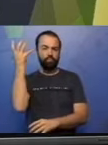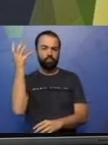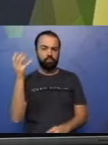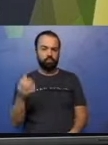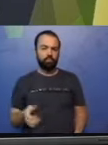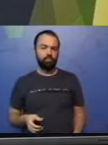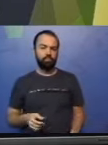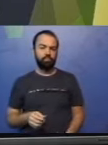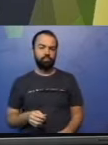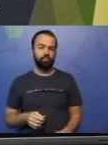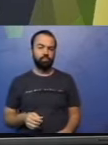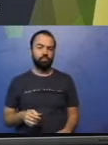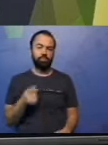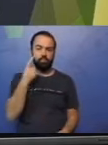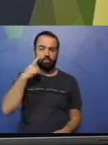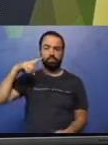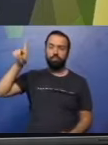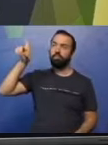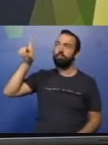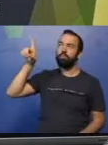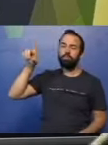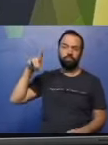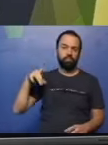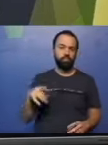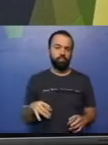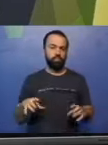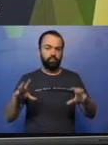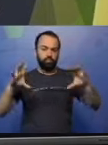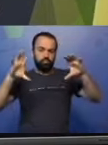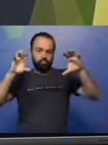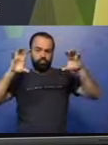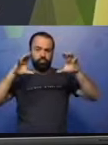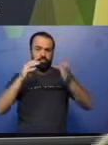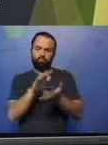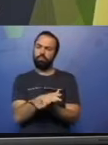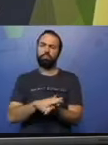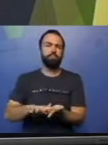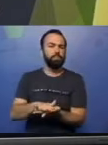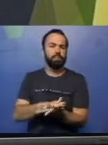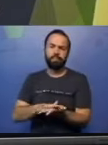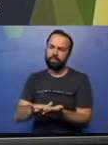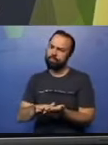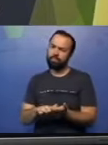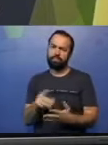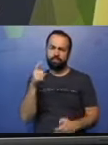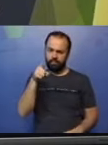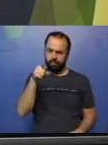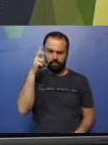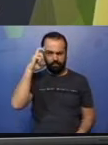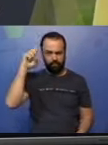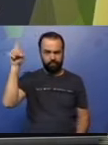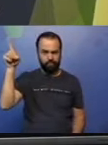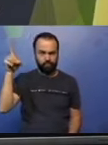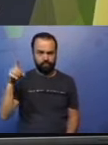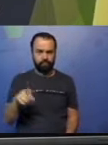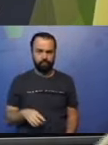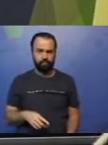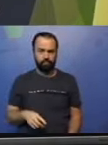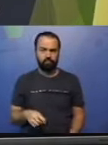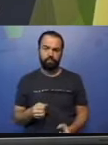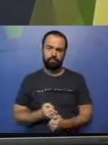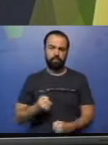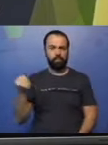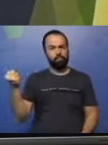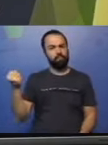Se você olhar para o céu e você não vê nenhuma nuvem, você pensa, para que eu vou